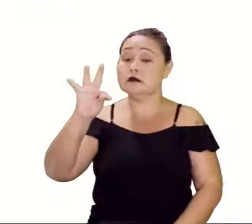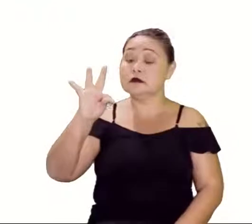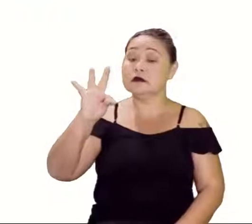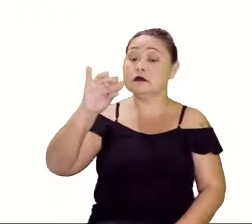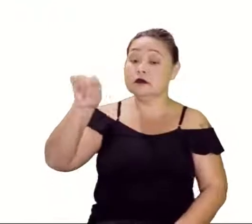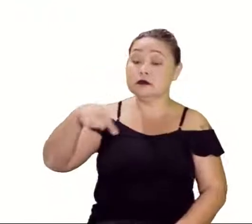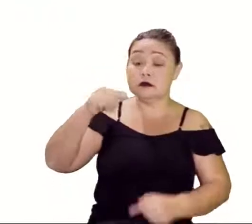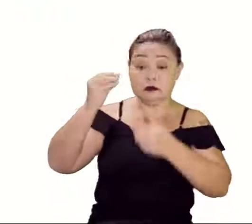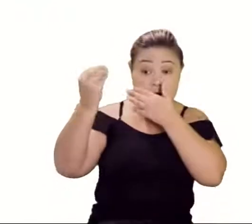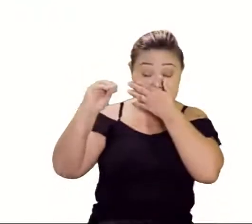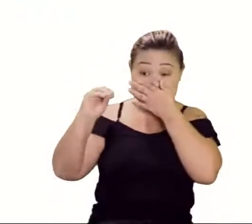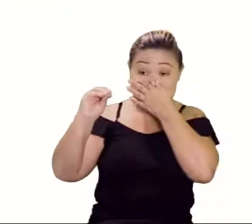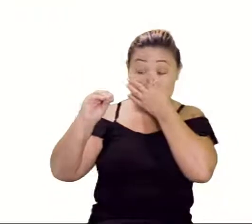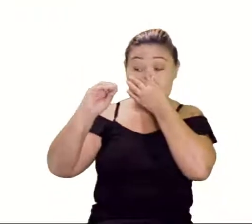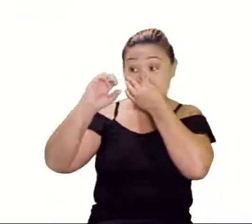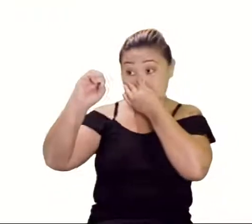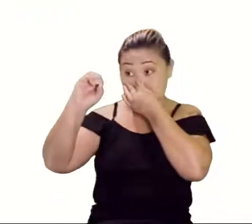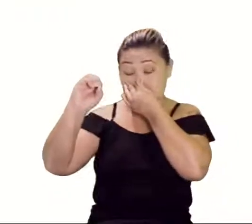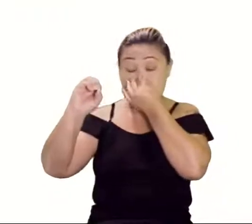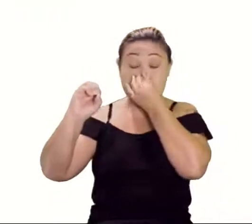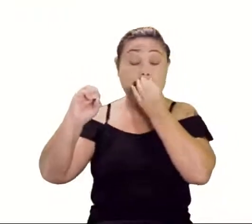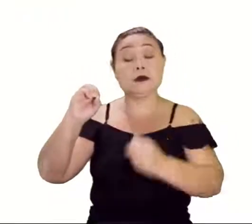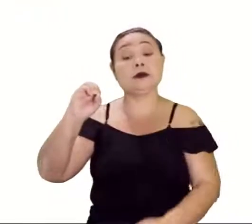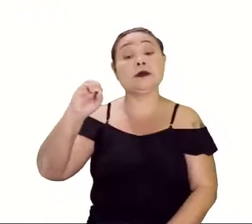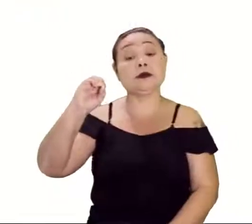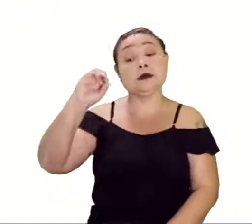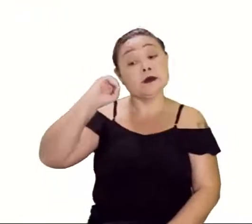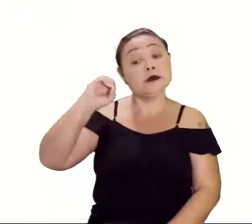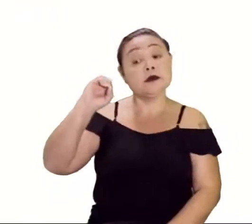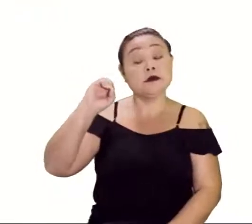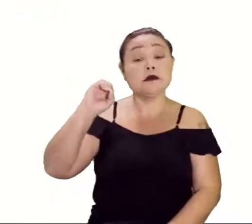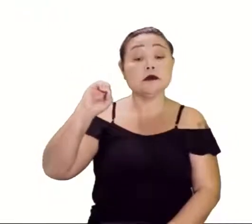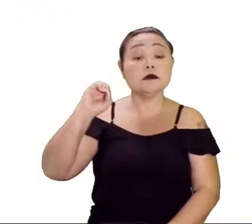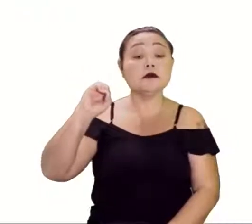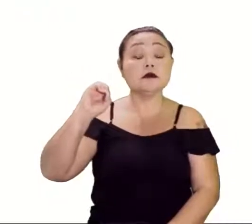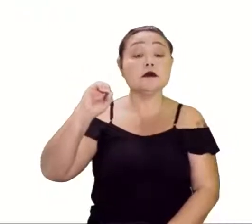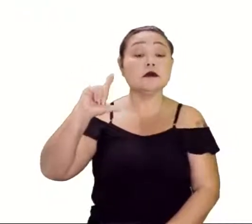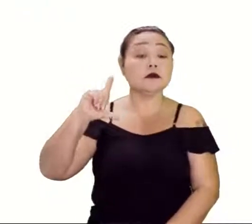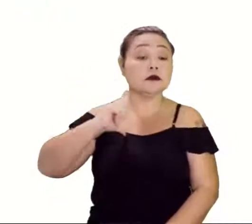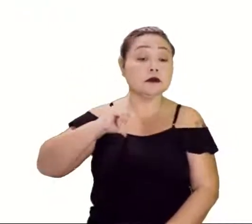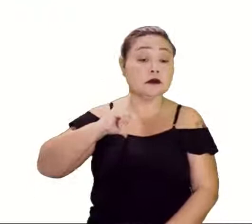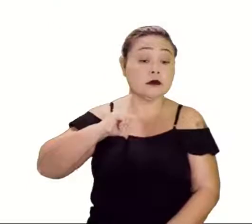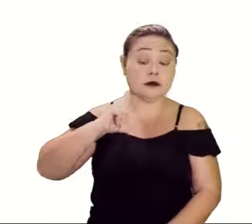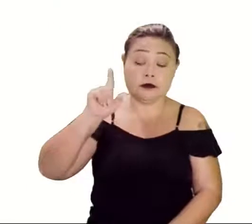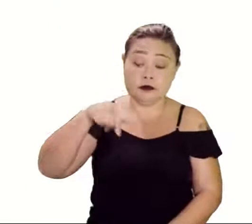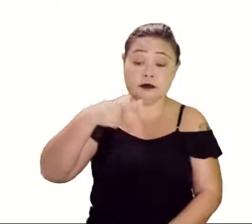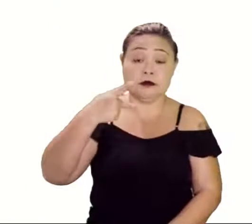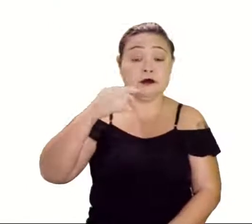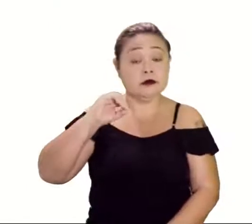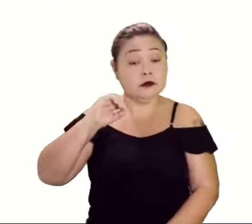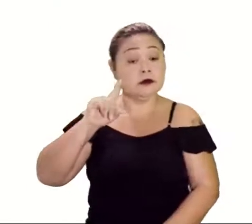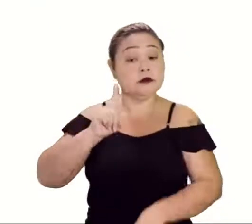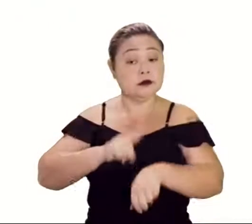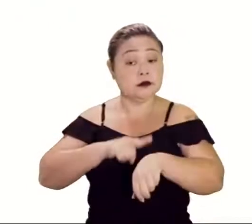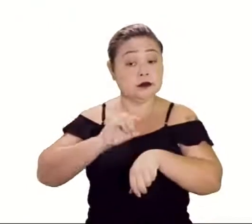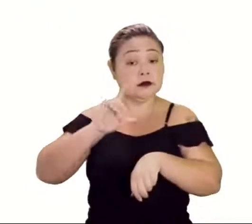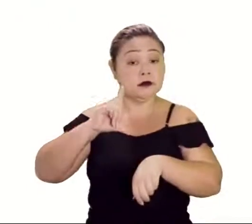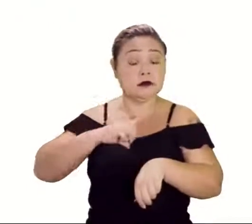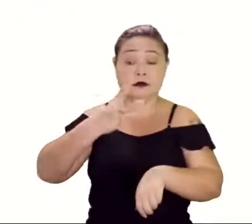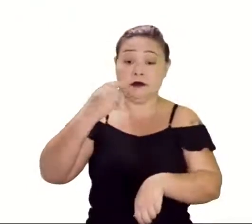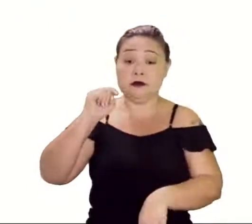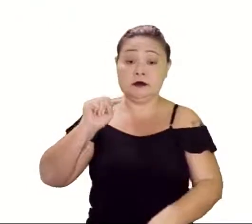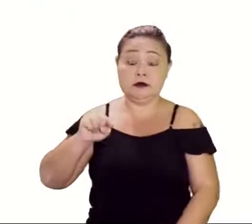o tempo, que nesse caso agora é zero, né? Então, eu tenho que o meu P no tempo zero vai